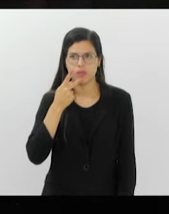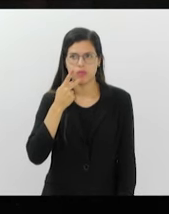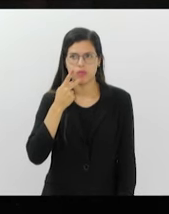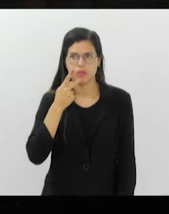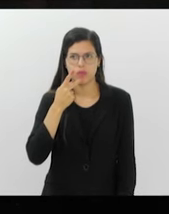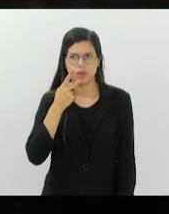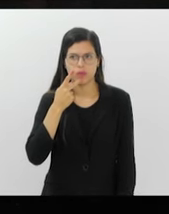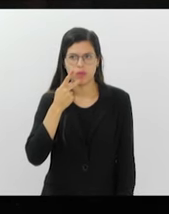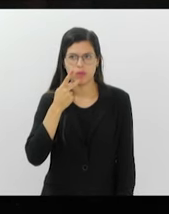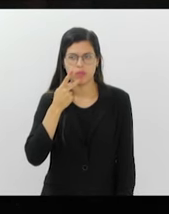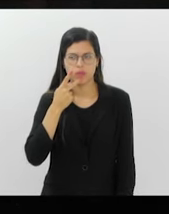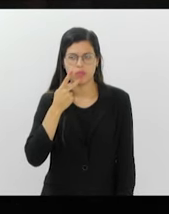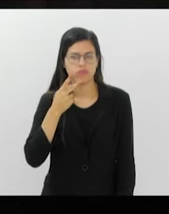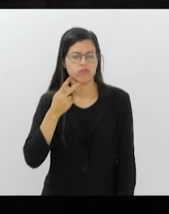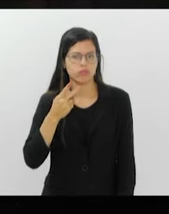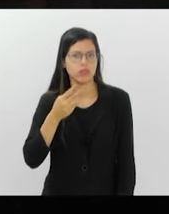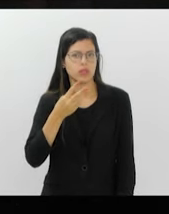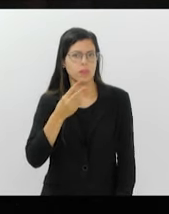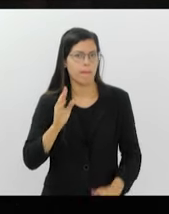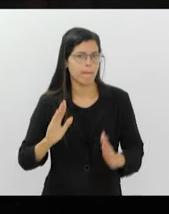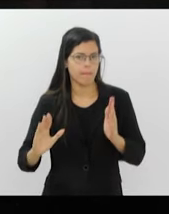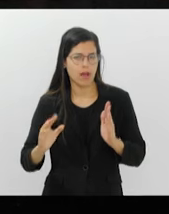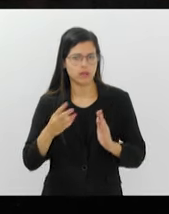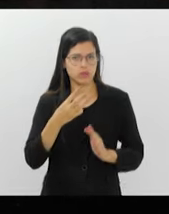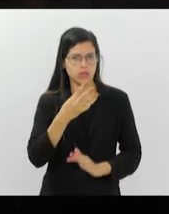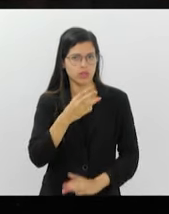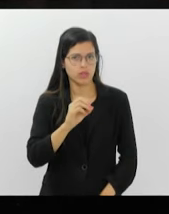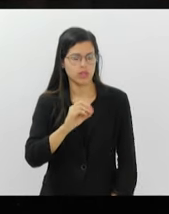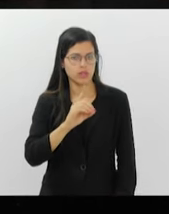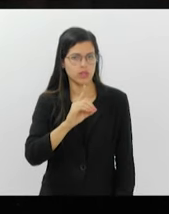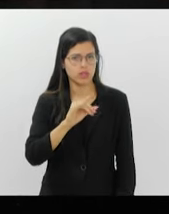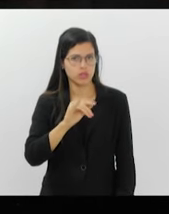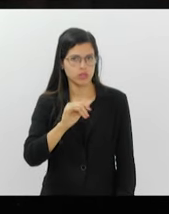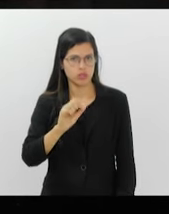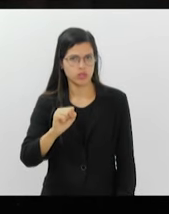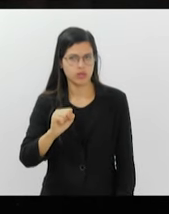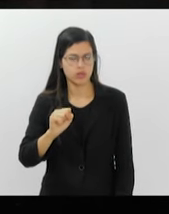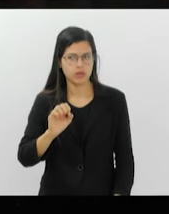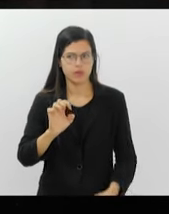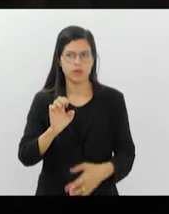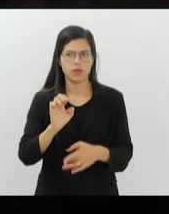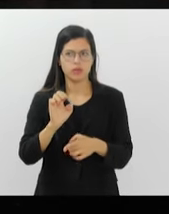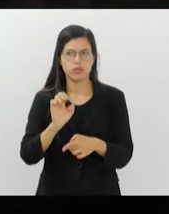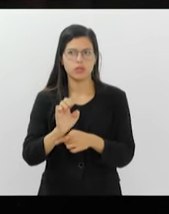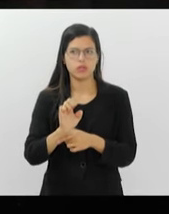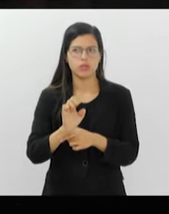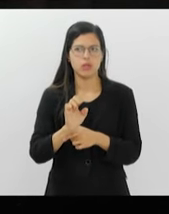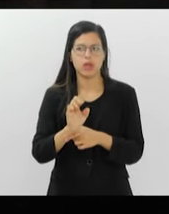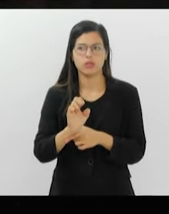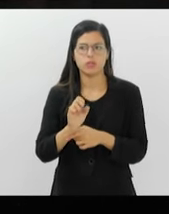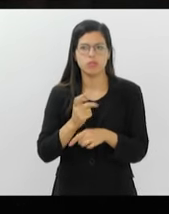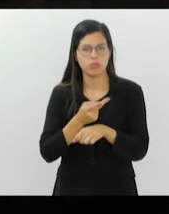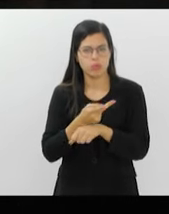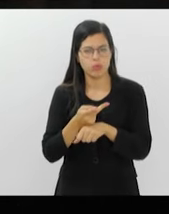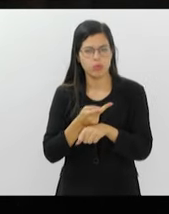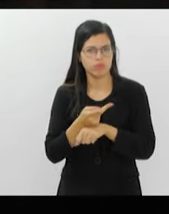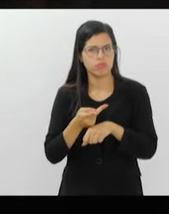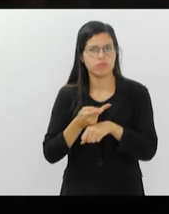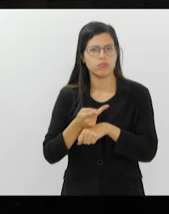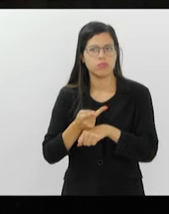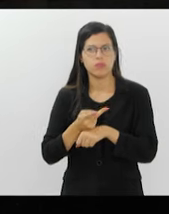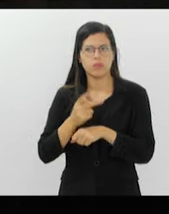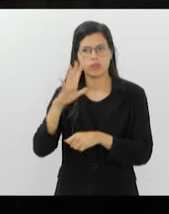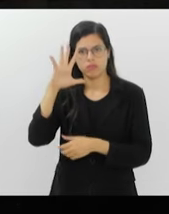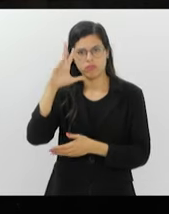30 dias para que os estados buscassem uma solução